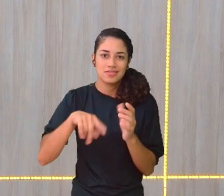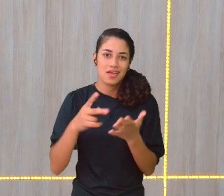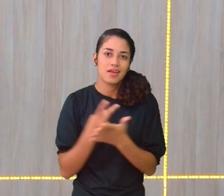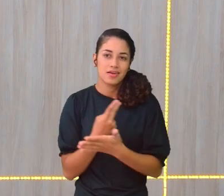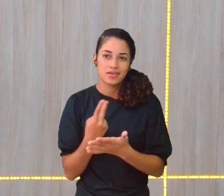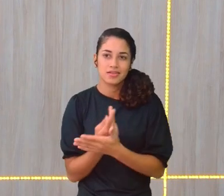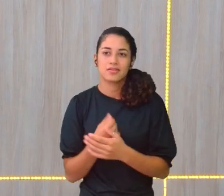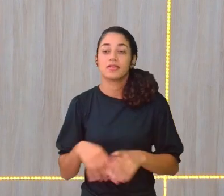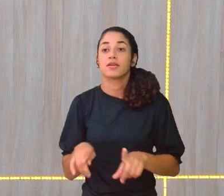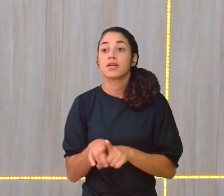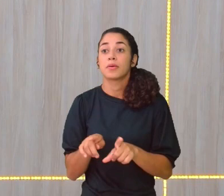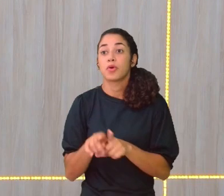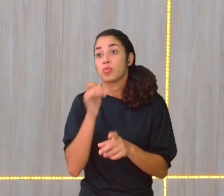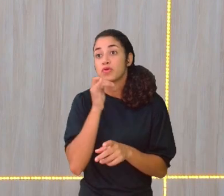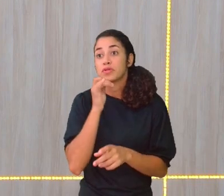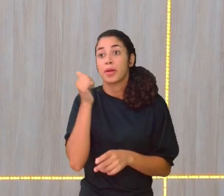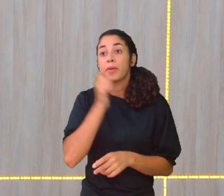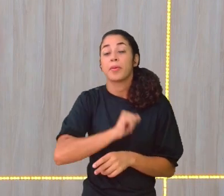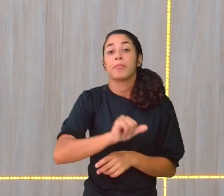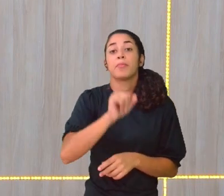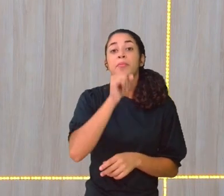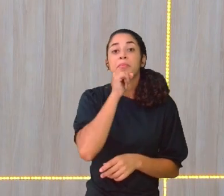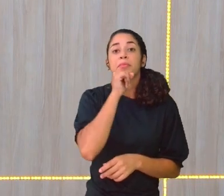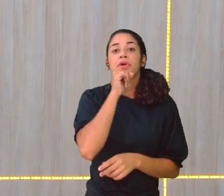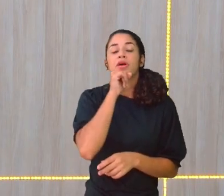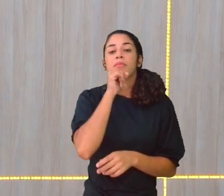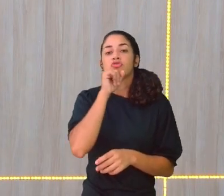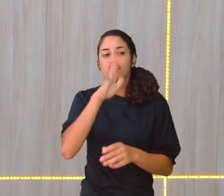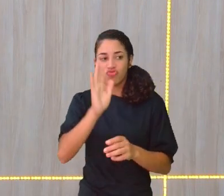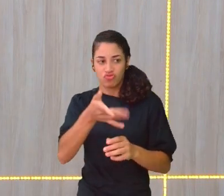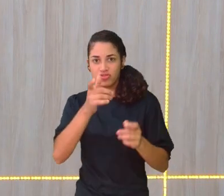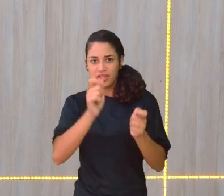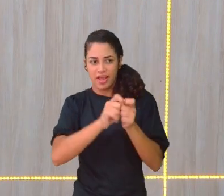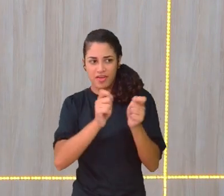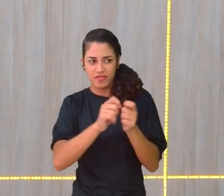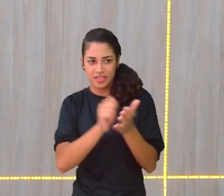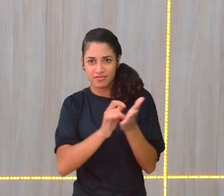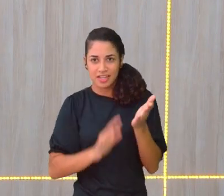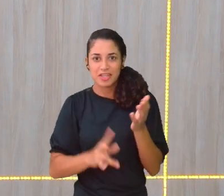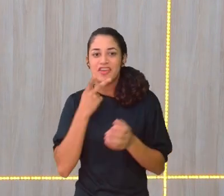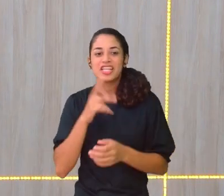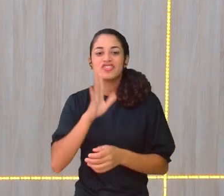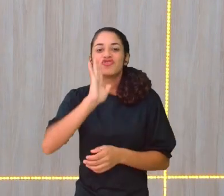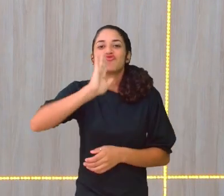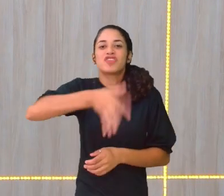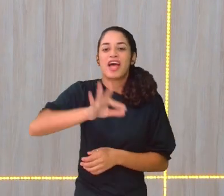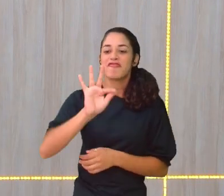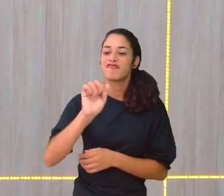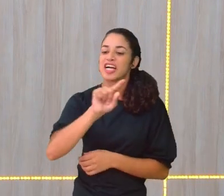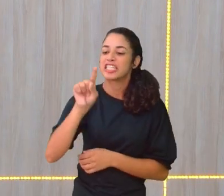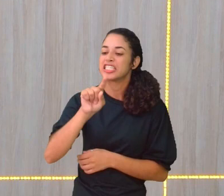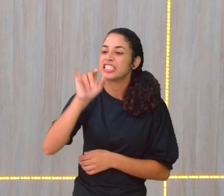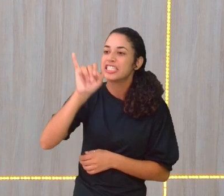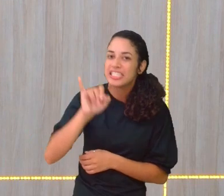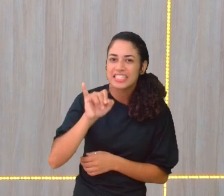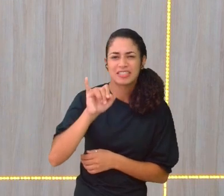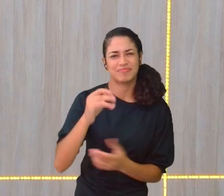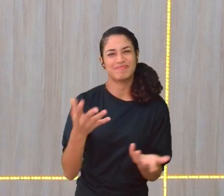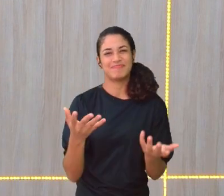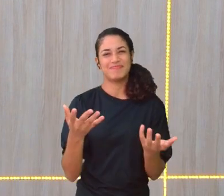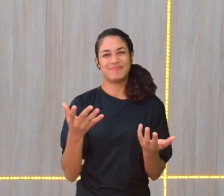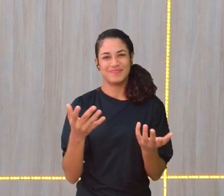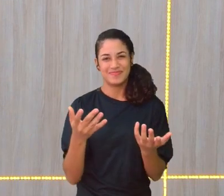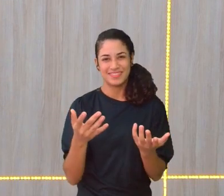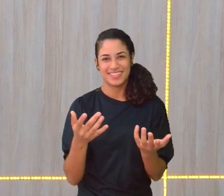assim, a mãe pergunta pela atividade e ele diz assim, já fazia, mãe. Ele está dizendo, né, ele está usando o verbo fazer, não é? Eu